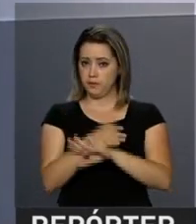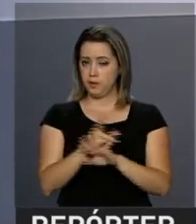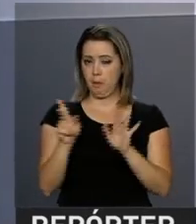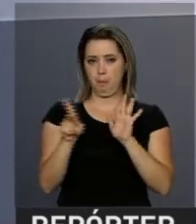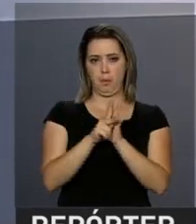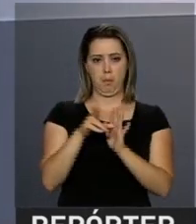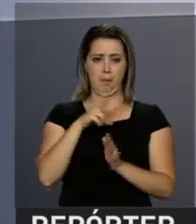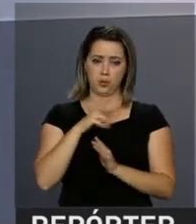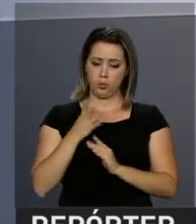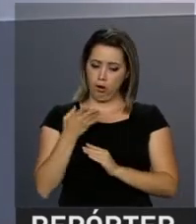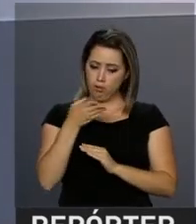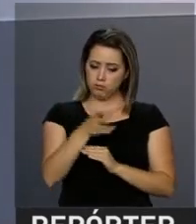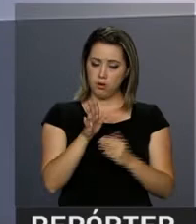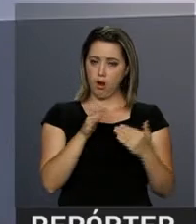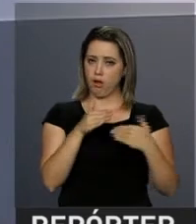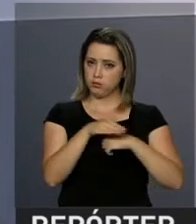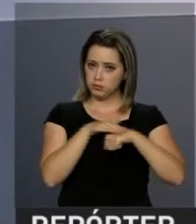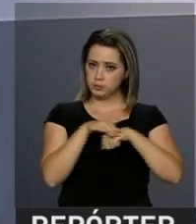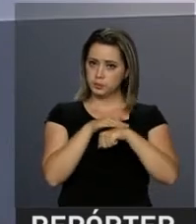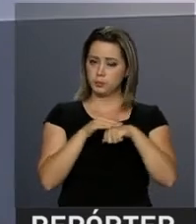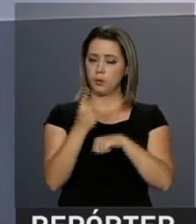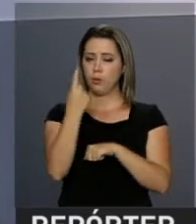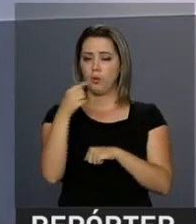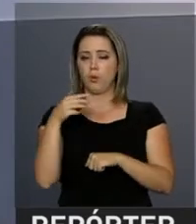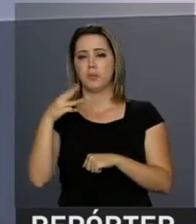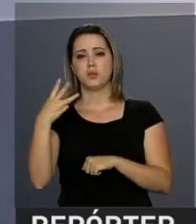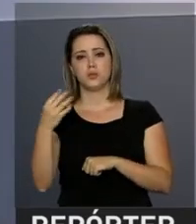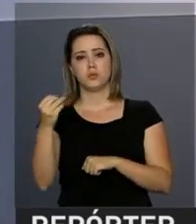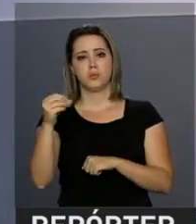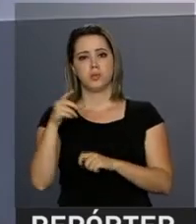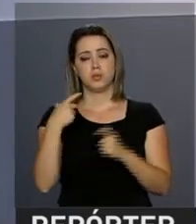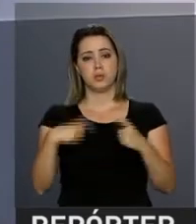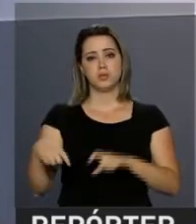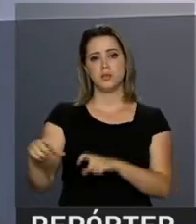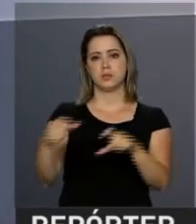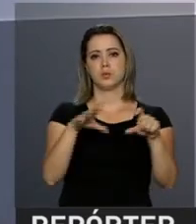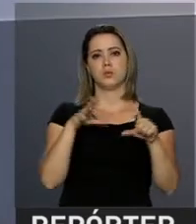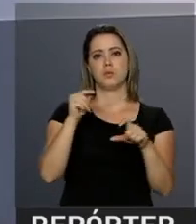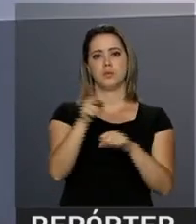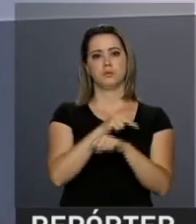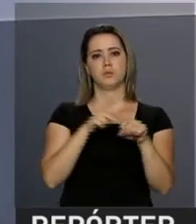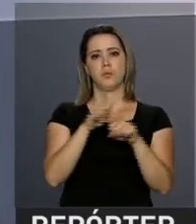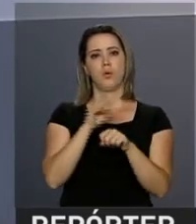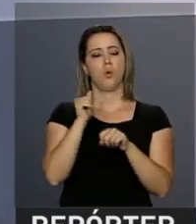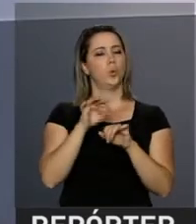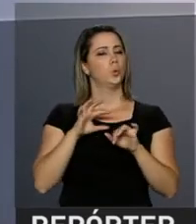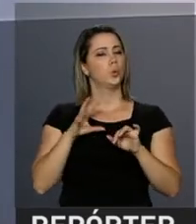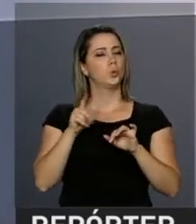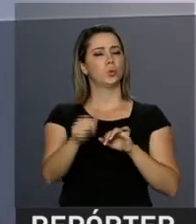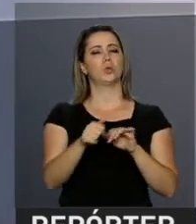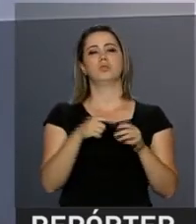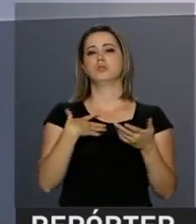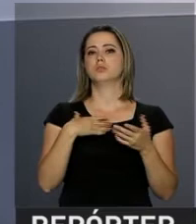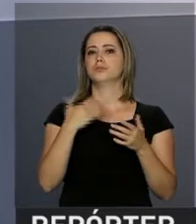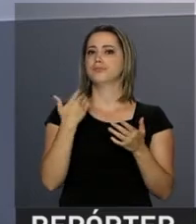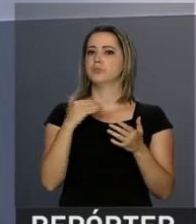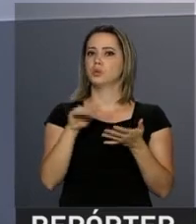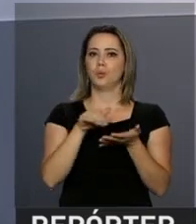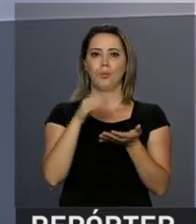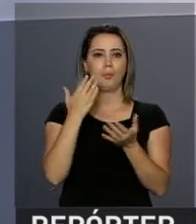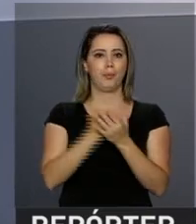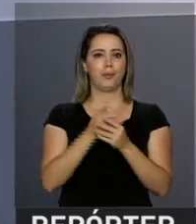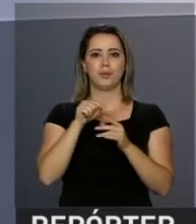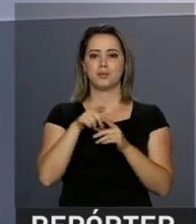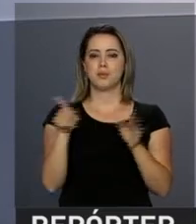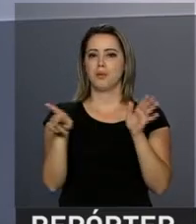a uma das mil e 300 unidades do sine em todo o país ou fazer todo o processo de forma ainda mais prática basta